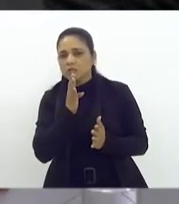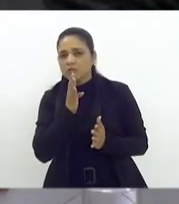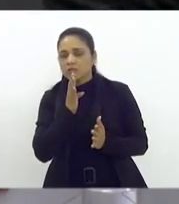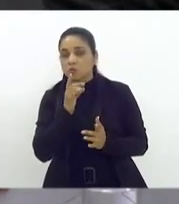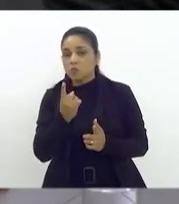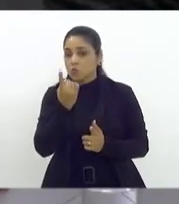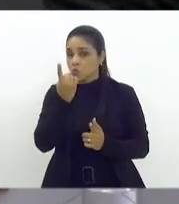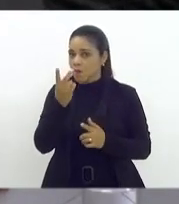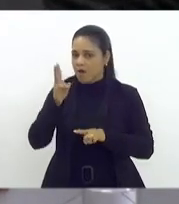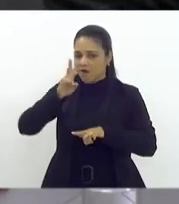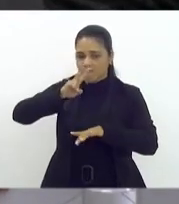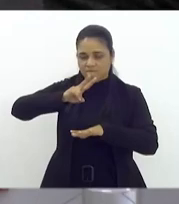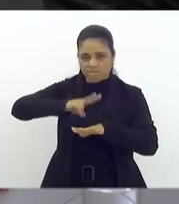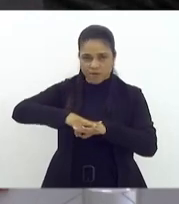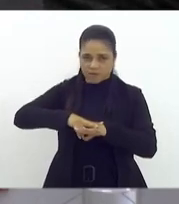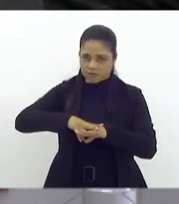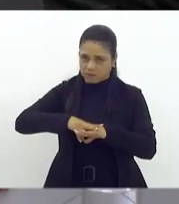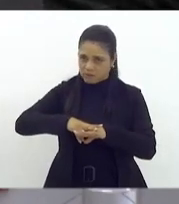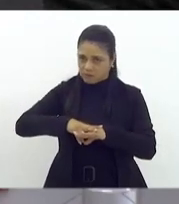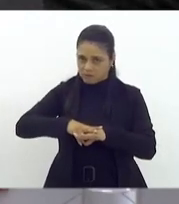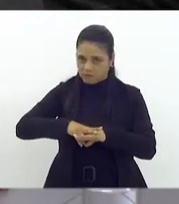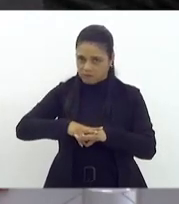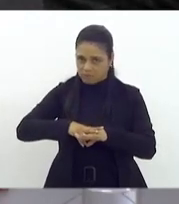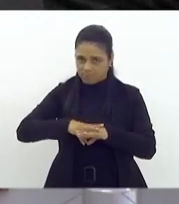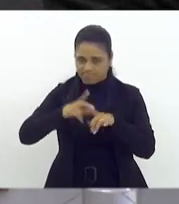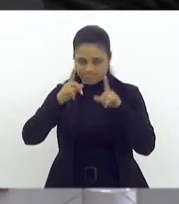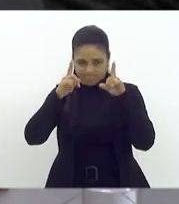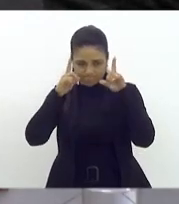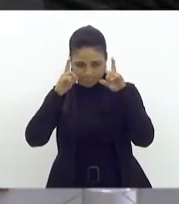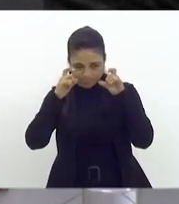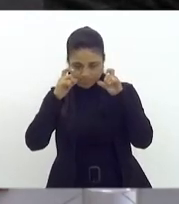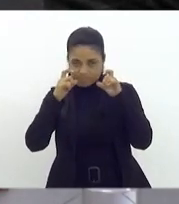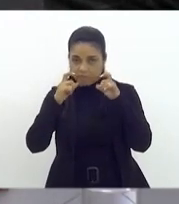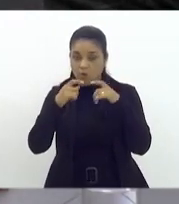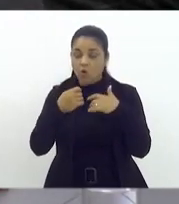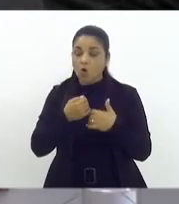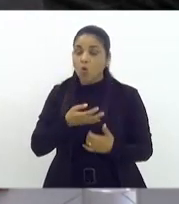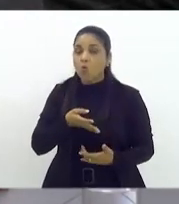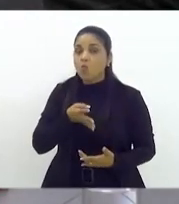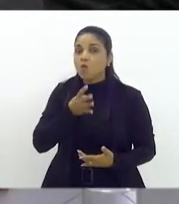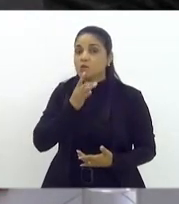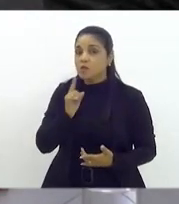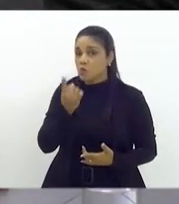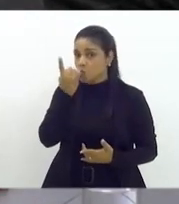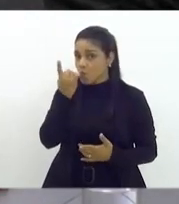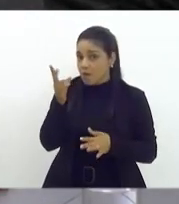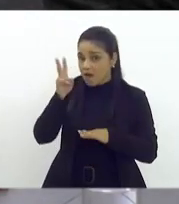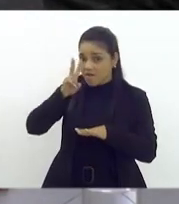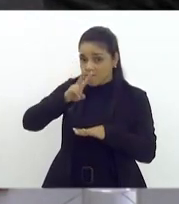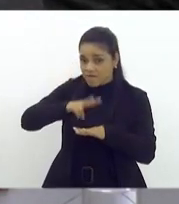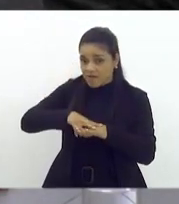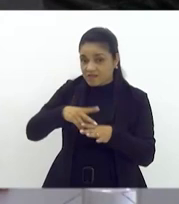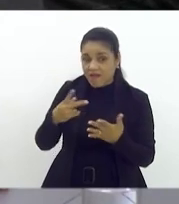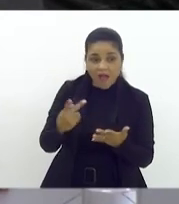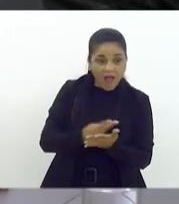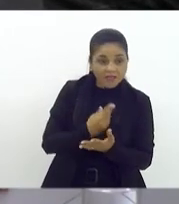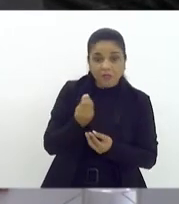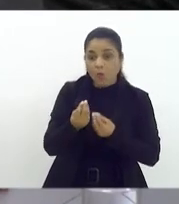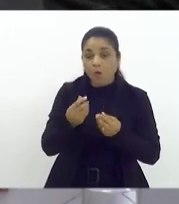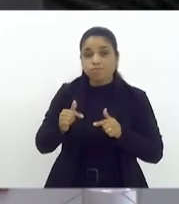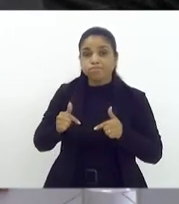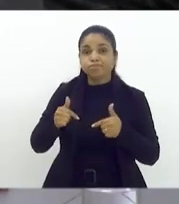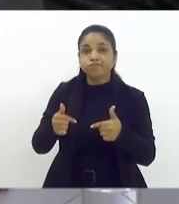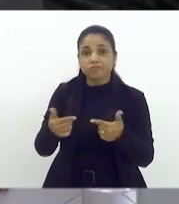uma vez ou somente uma vez e se a gente fizer isso é aquela pessoa foi reconhecido erradamente como que a gente procede